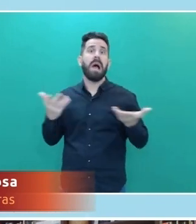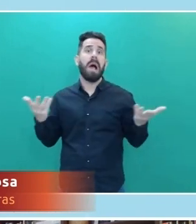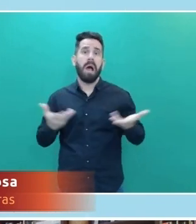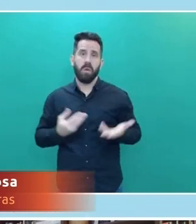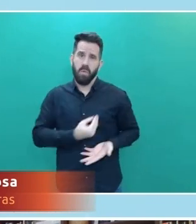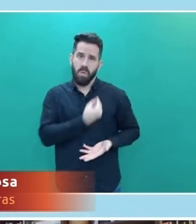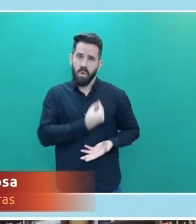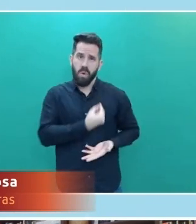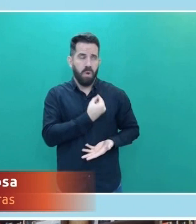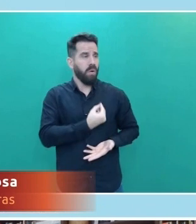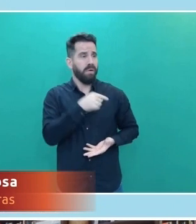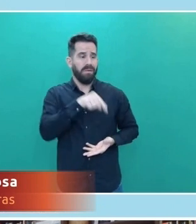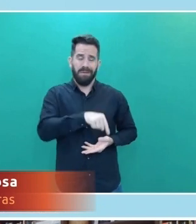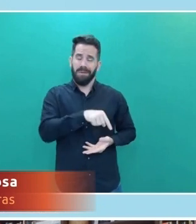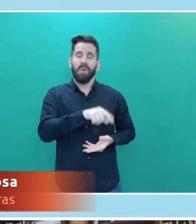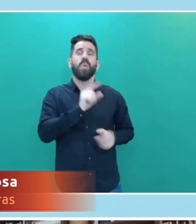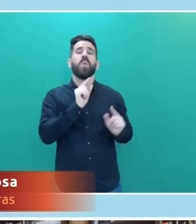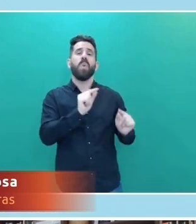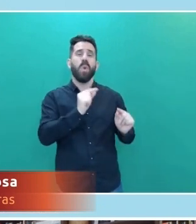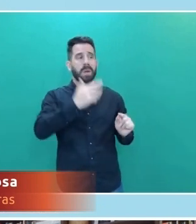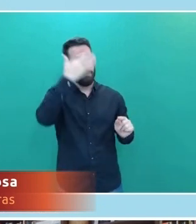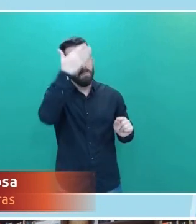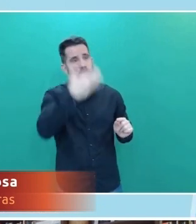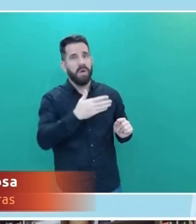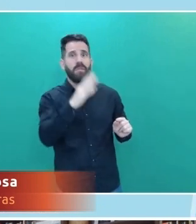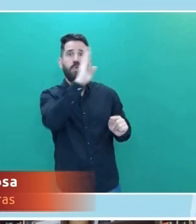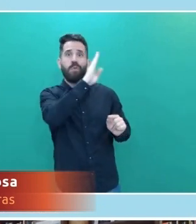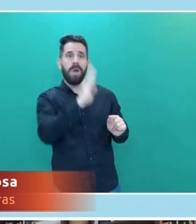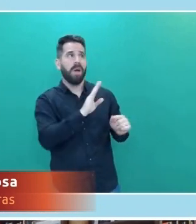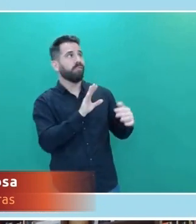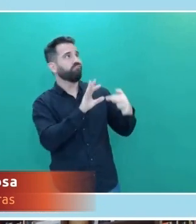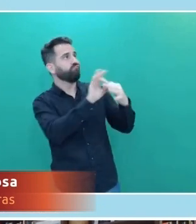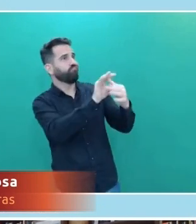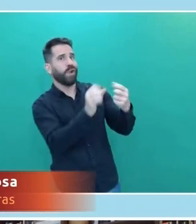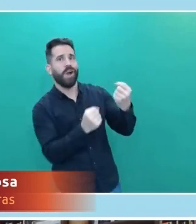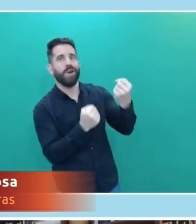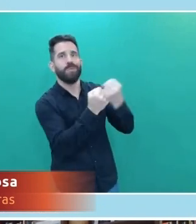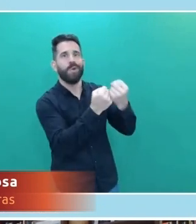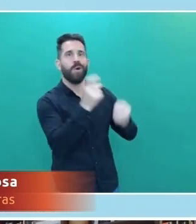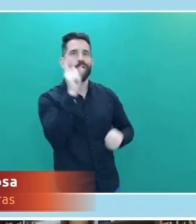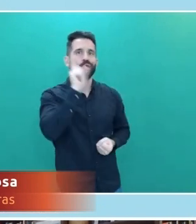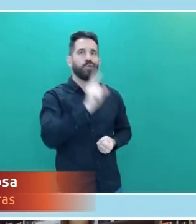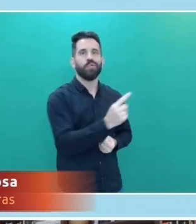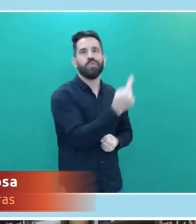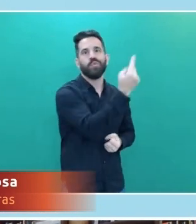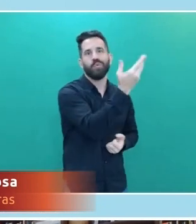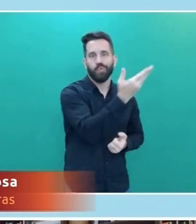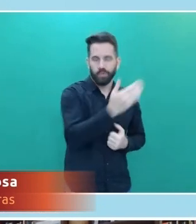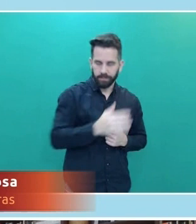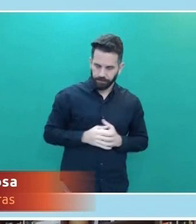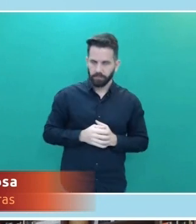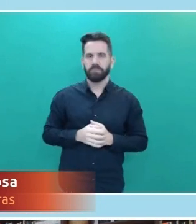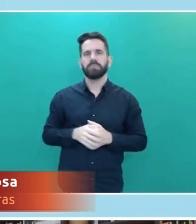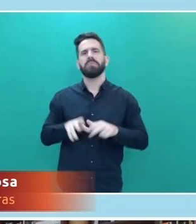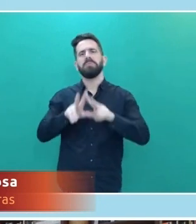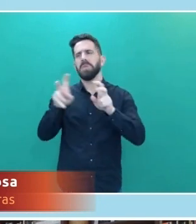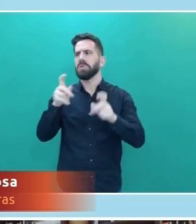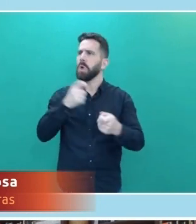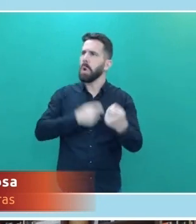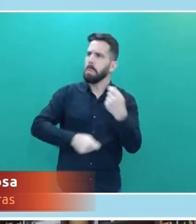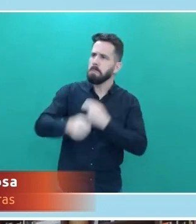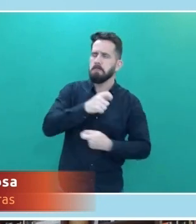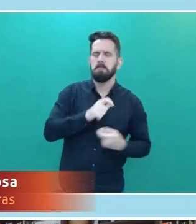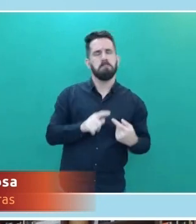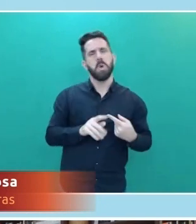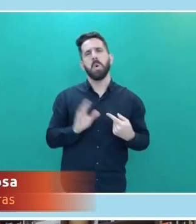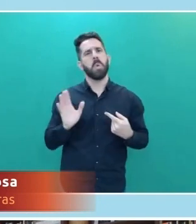dos Estados Unidos. Mas isso reverberando muito, por exemplo, em termos comerciais, não, em termos de investimento, não,